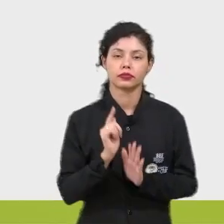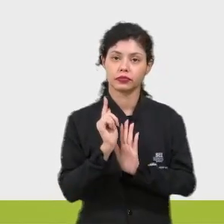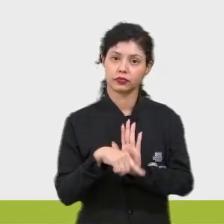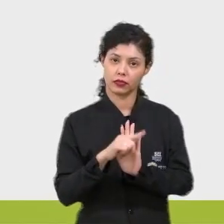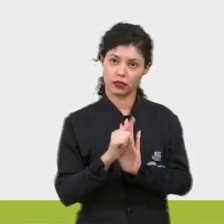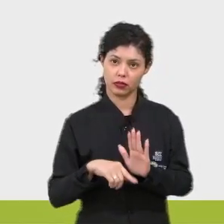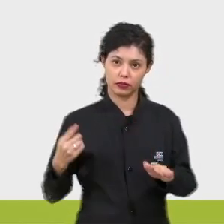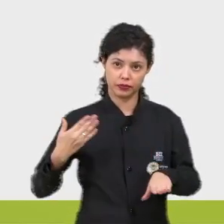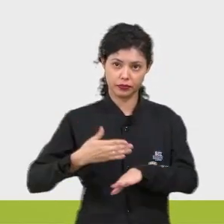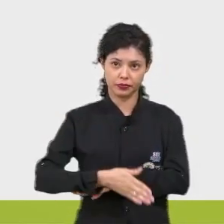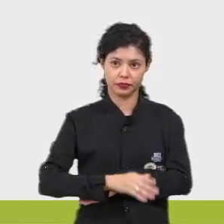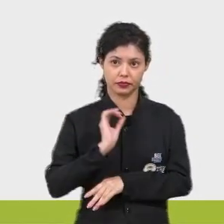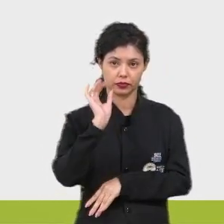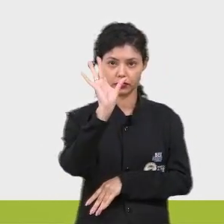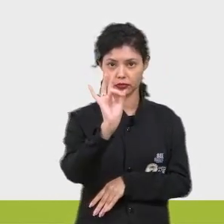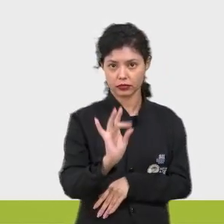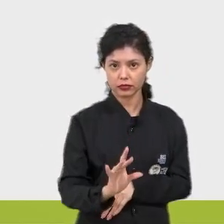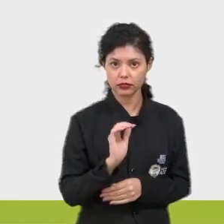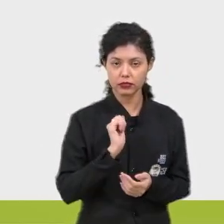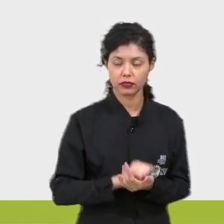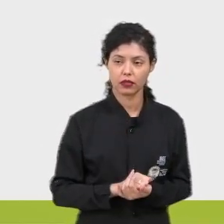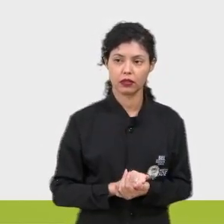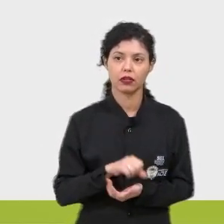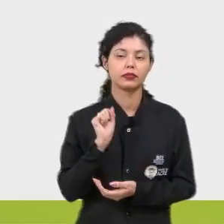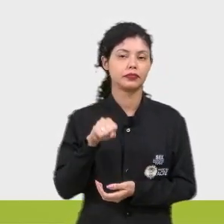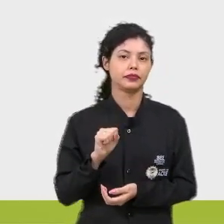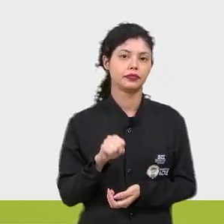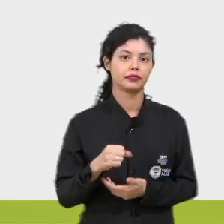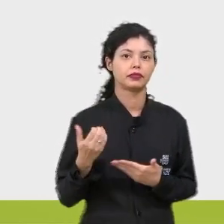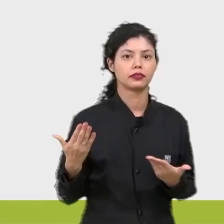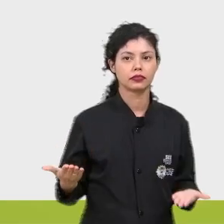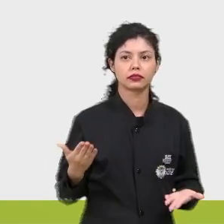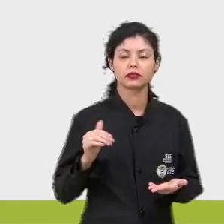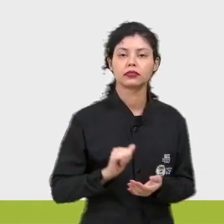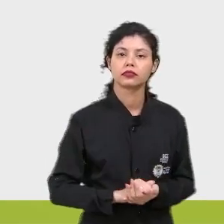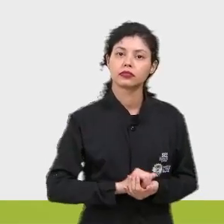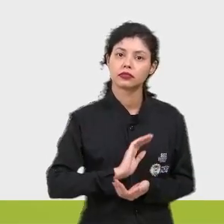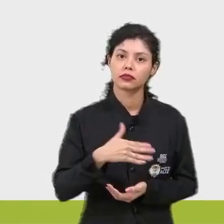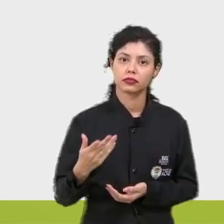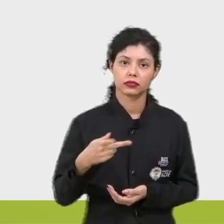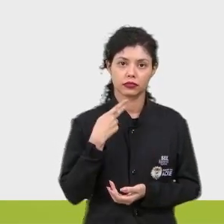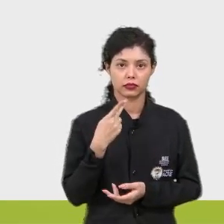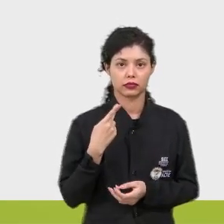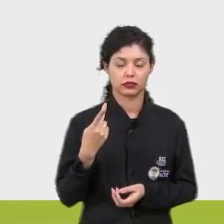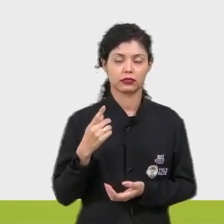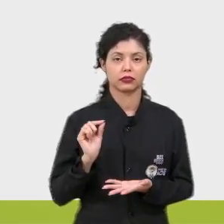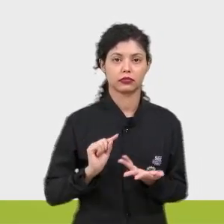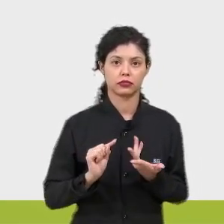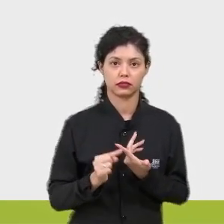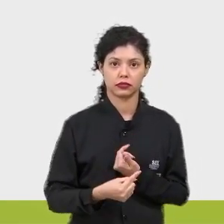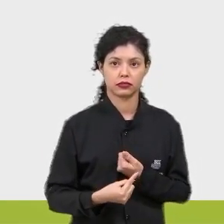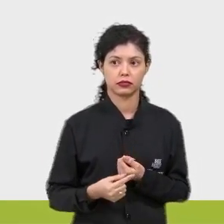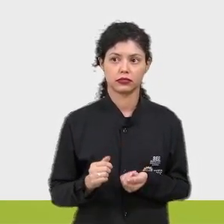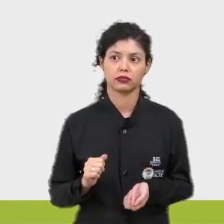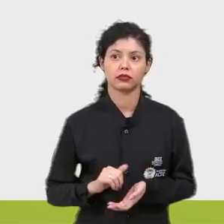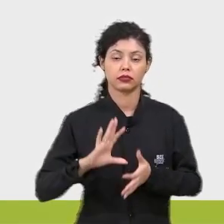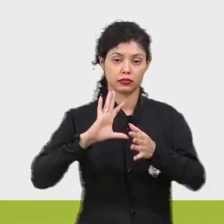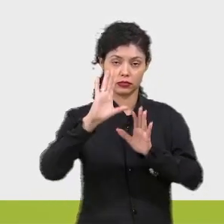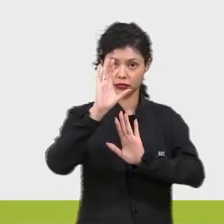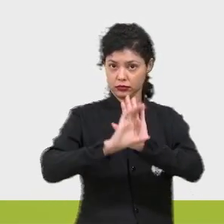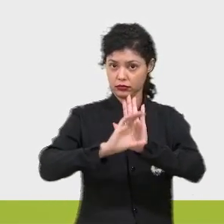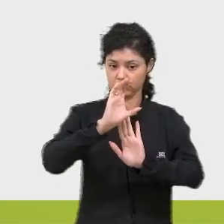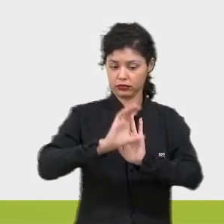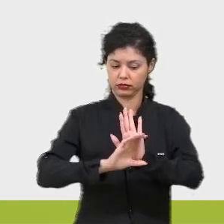gêneros eles estão dentro de cada uma dessas tipologias? Isso. Quando nós falamos de tipo, nós pensamos no